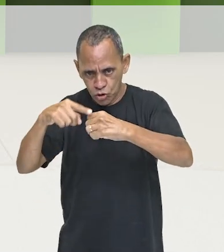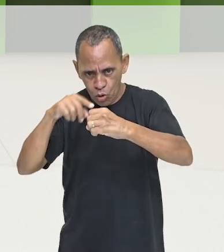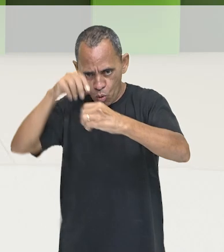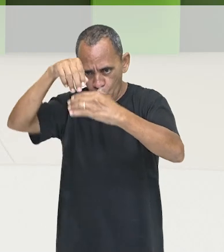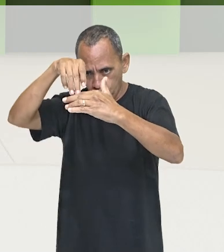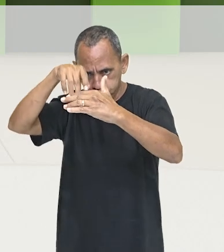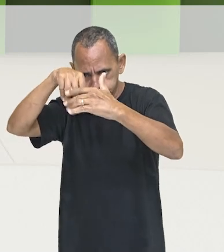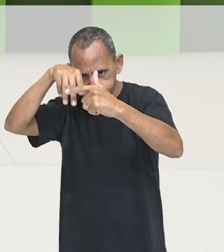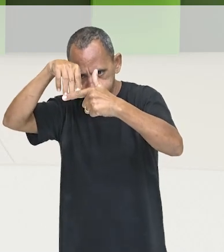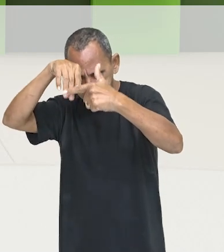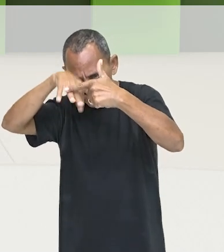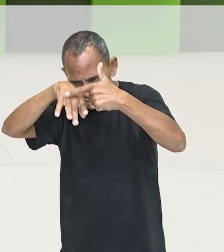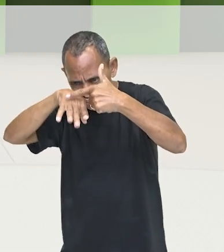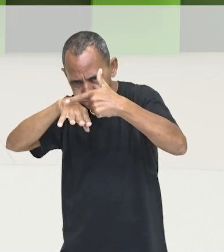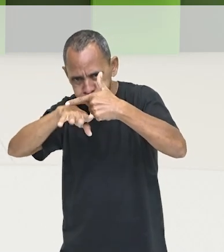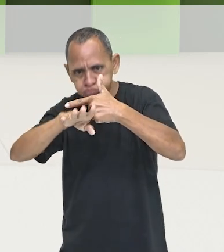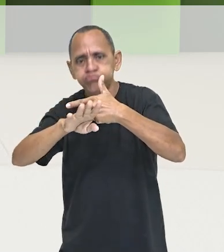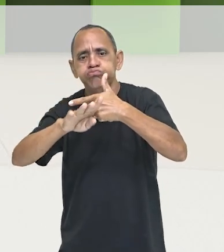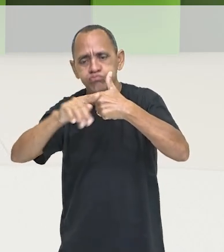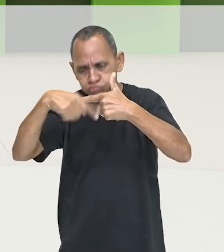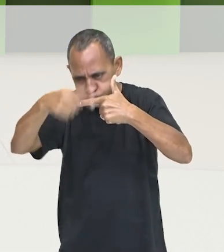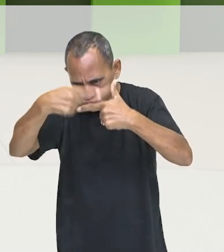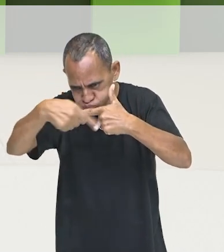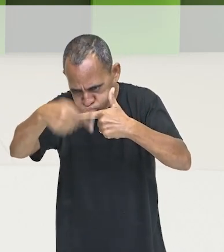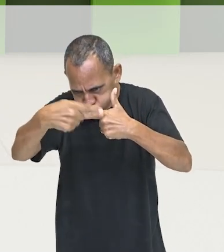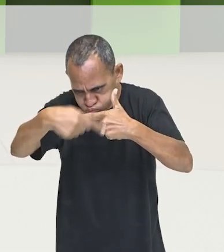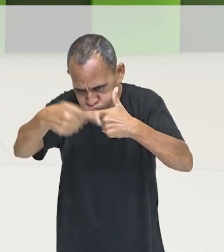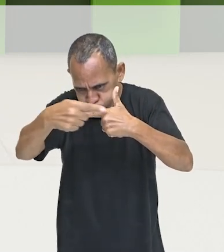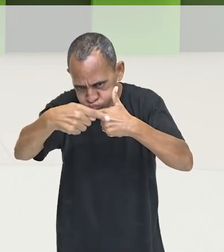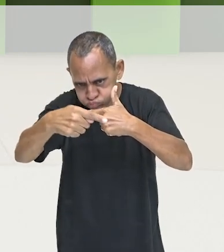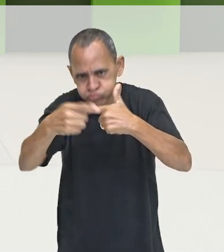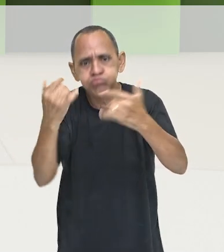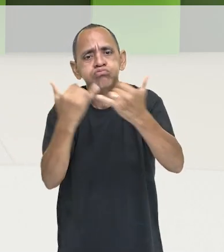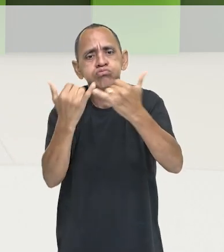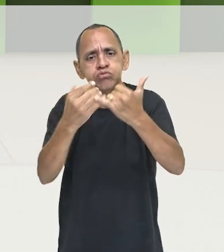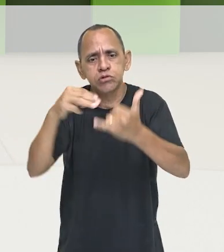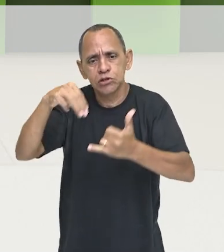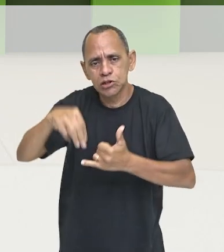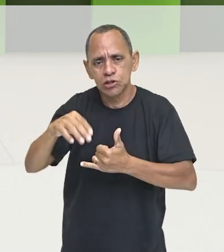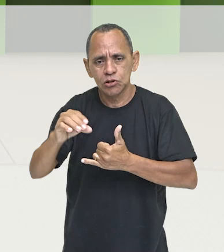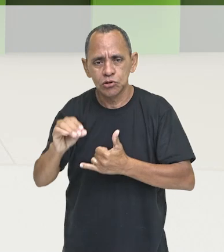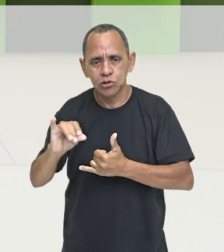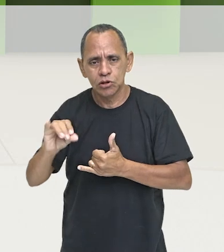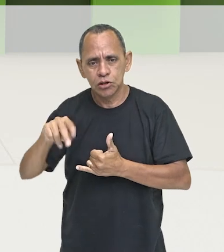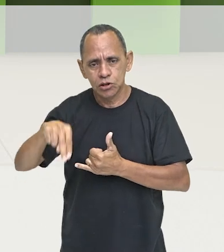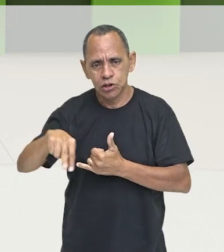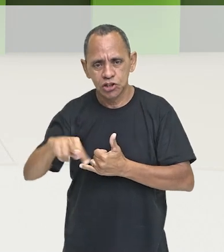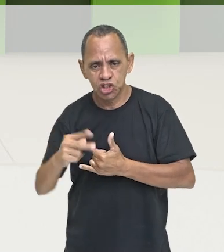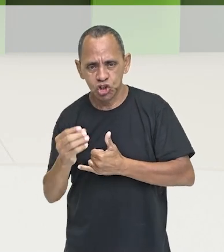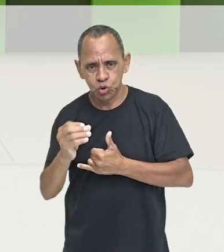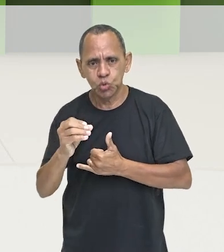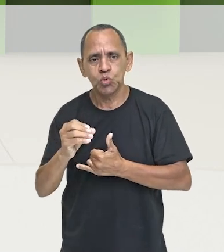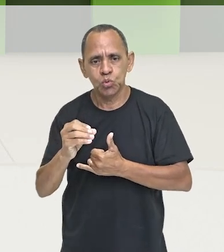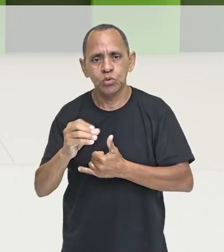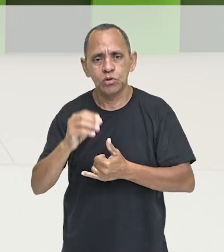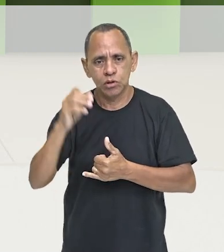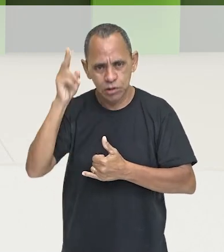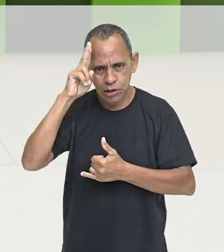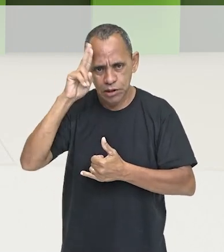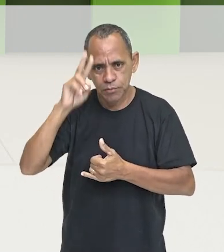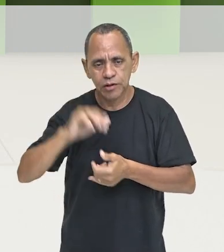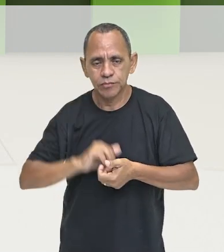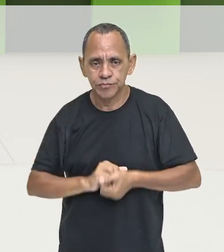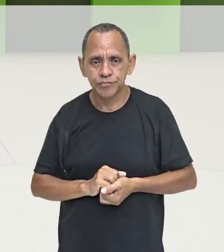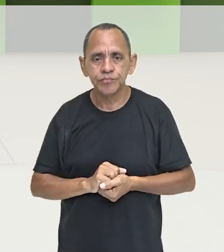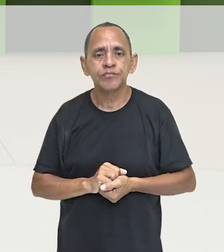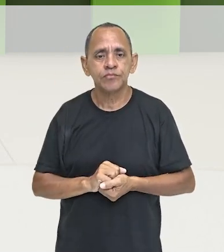turbina, certo? As palhetas de uma turbina, como um moinho, né, de água, né, giram e vai